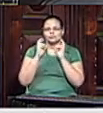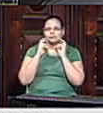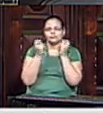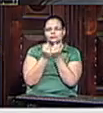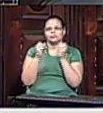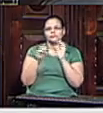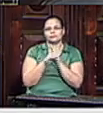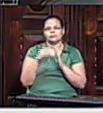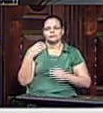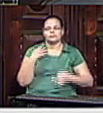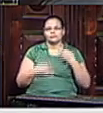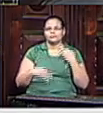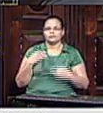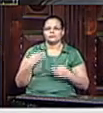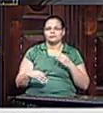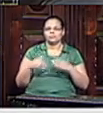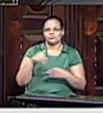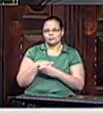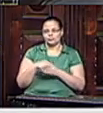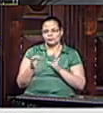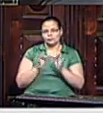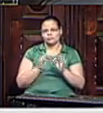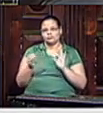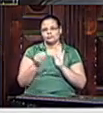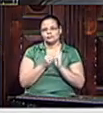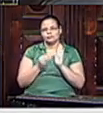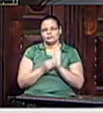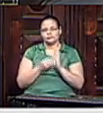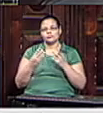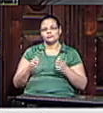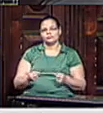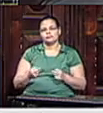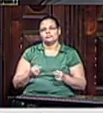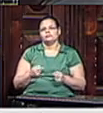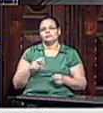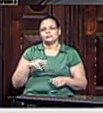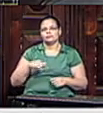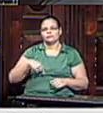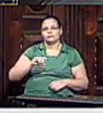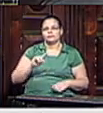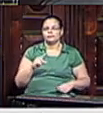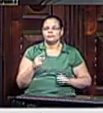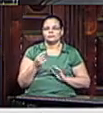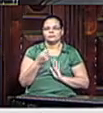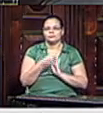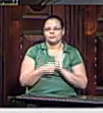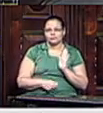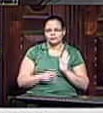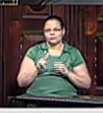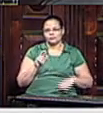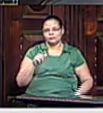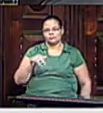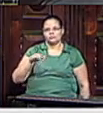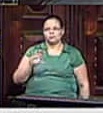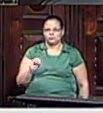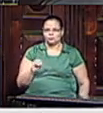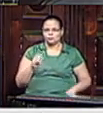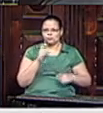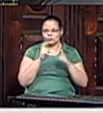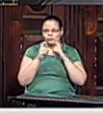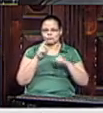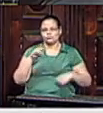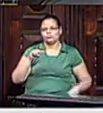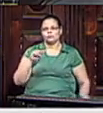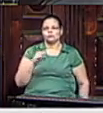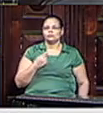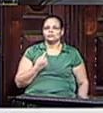como estão, aprovado. Em votação, projeto assim emendado. Senhores que aprovam, permaneçam como estão, aprovado. Vai a redação do vencido para a segunda discussão. Em discussão única, projeto